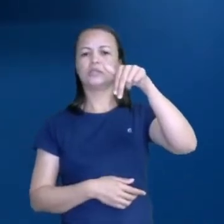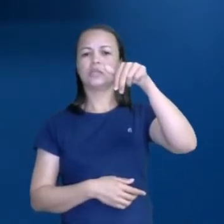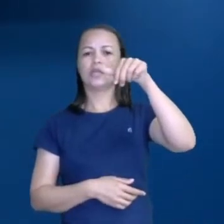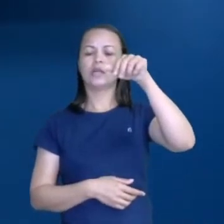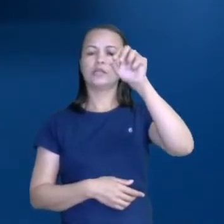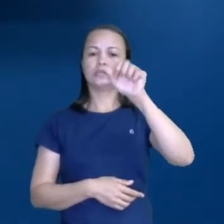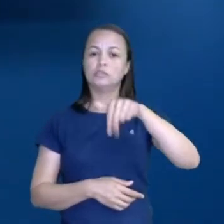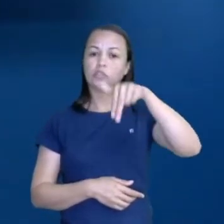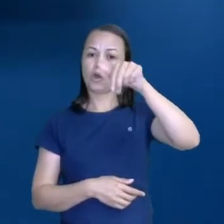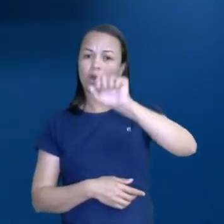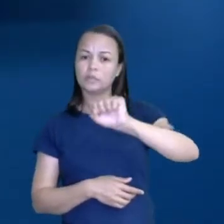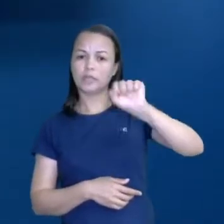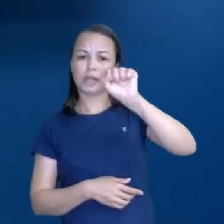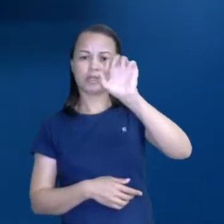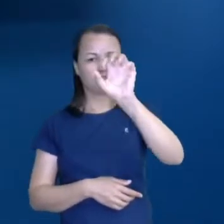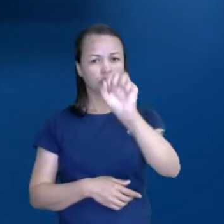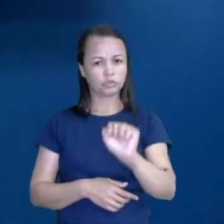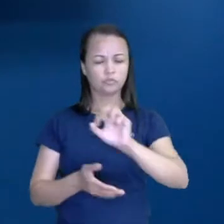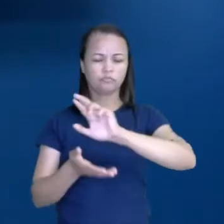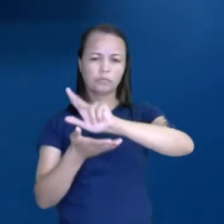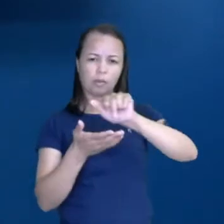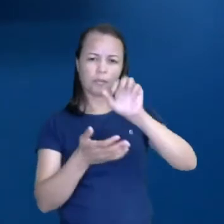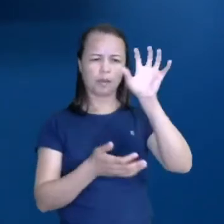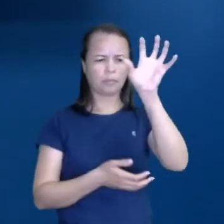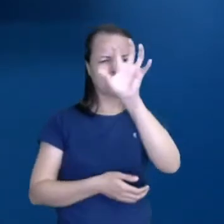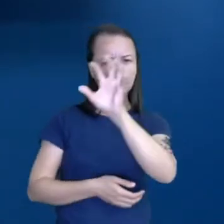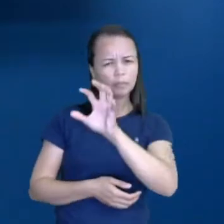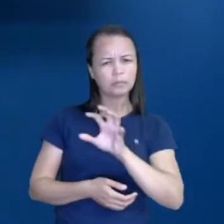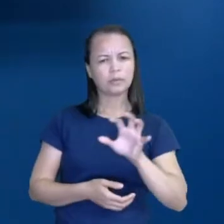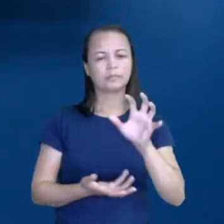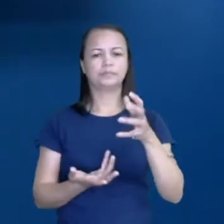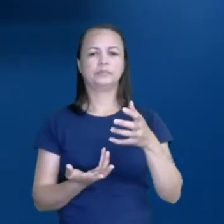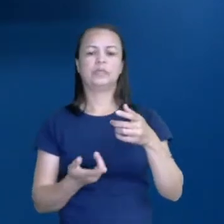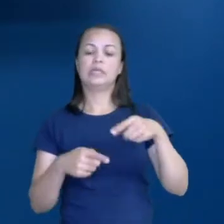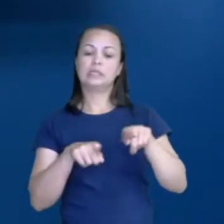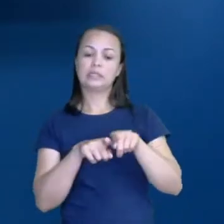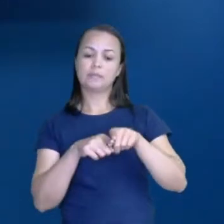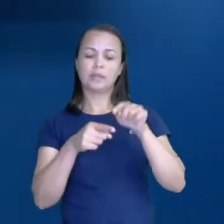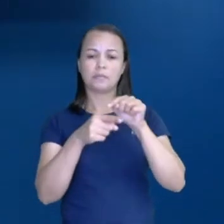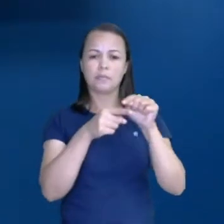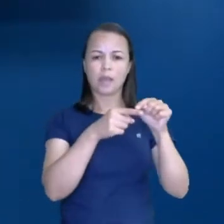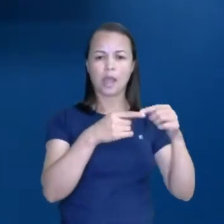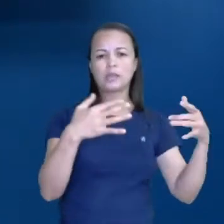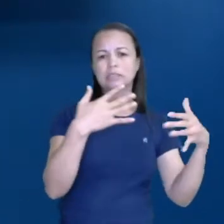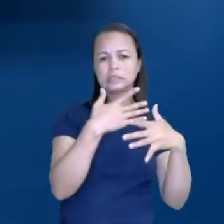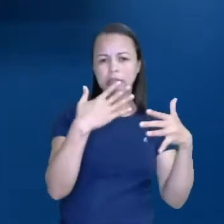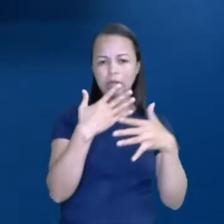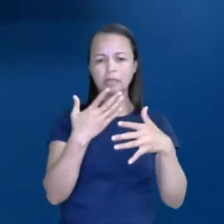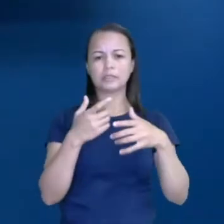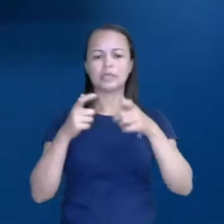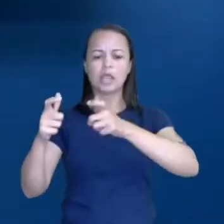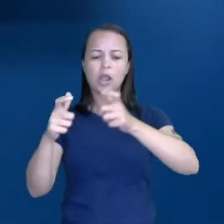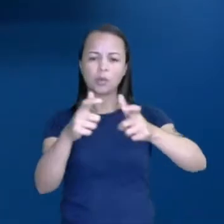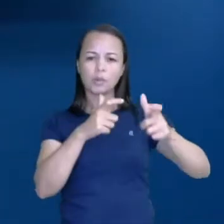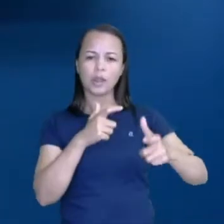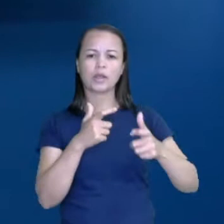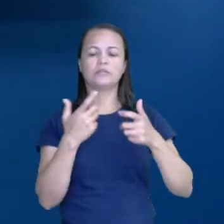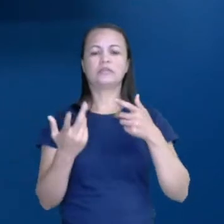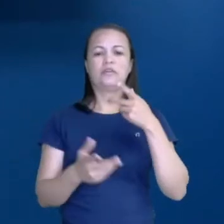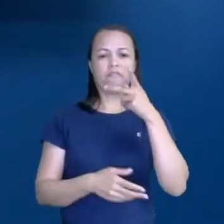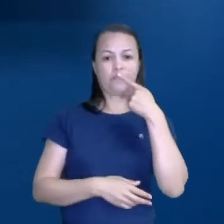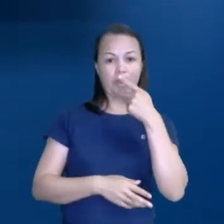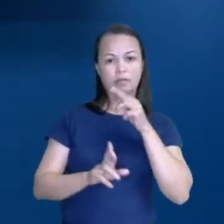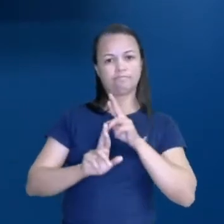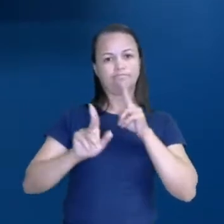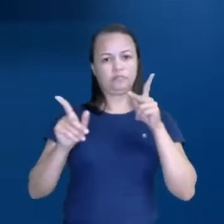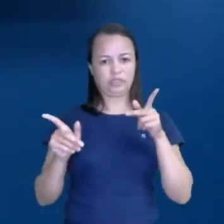desses locais. Assim como também os bairros, as cidades, cada lugar vai ter um sotaque diferente. Lembra que na outra aula eu falei